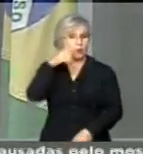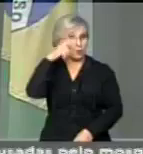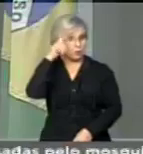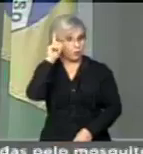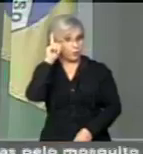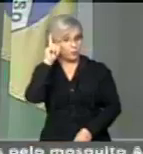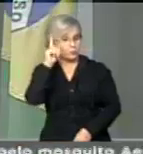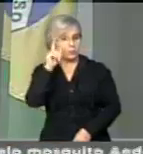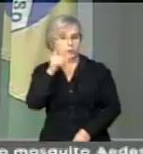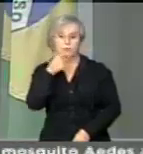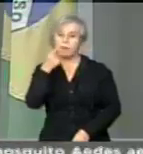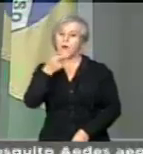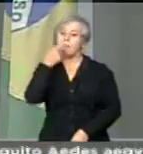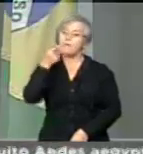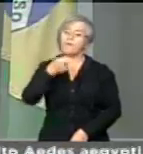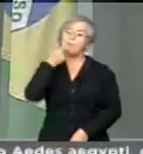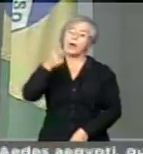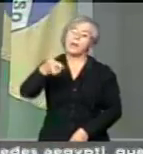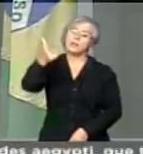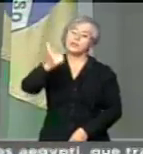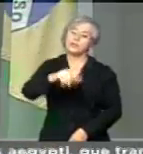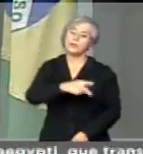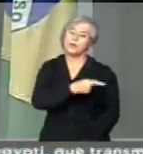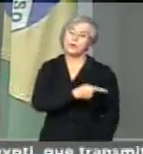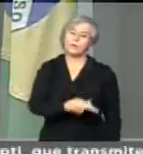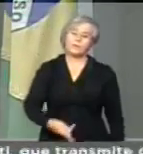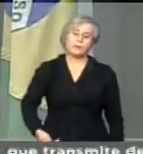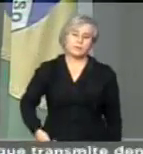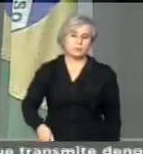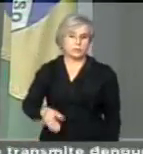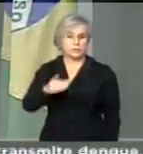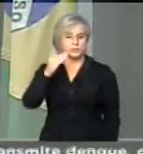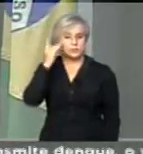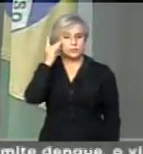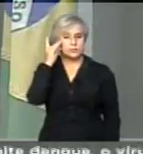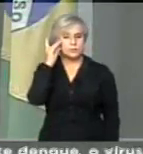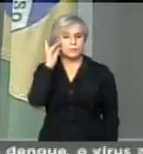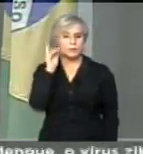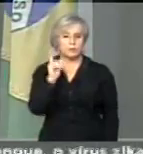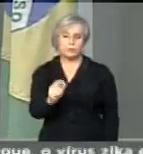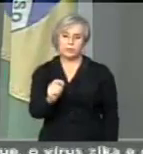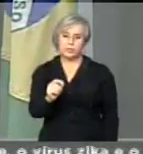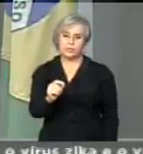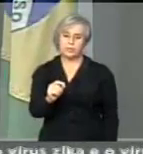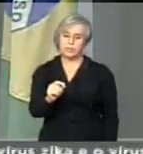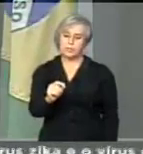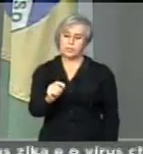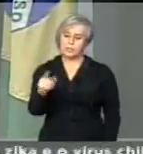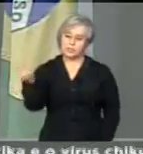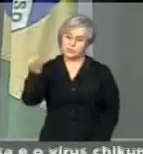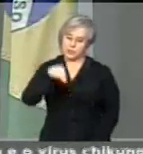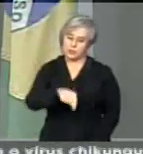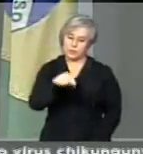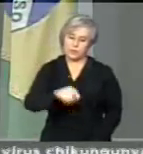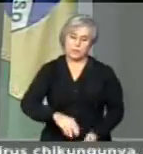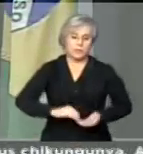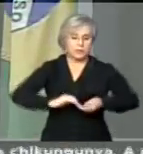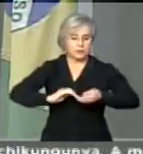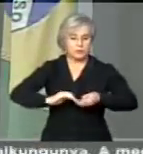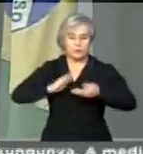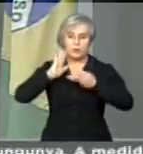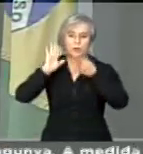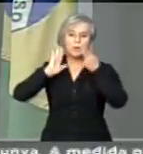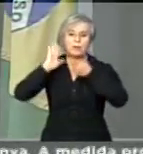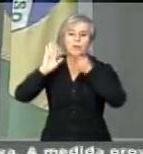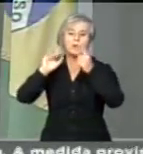se repete na liturgia da presidenta, chefe de Estado, chefe de governo, que vem ao Congresso Nacional, qual